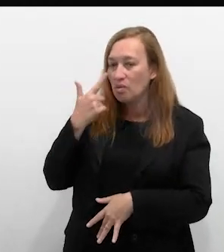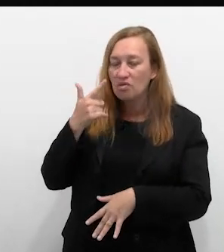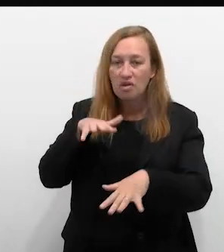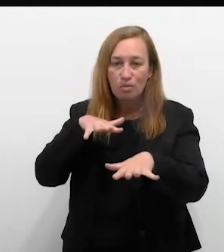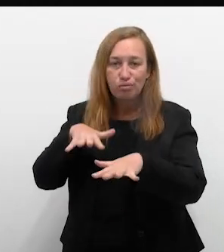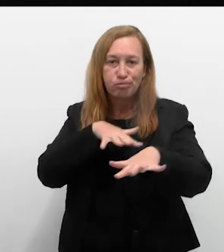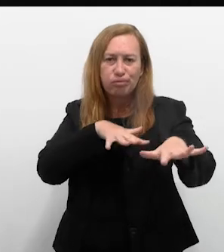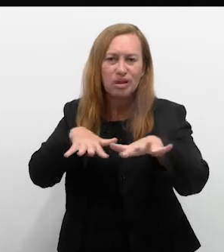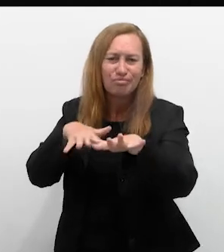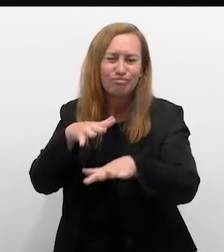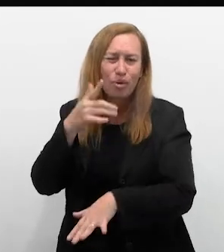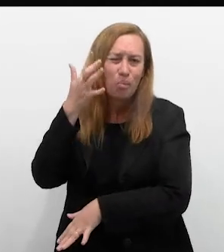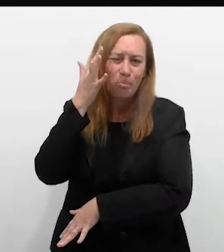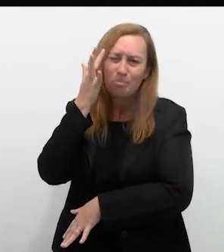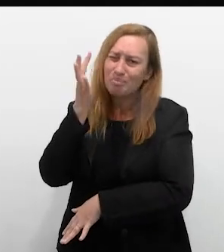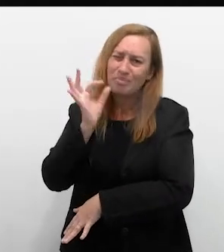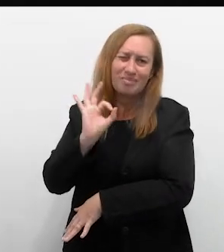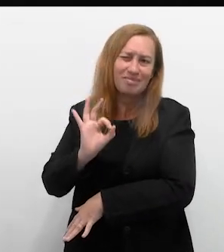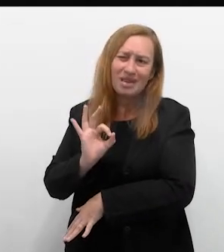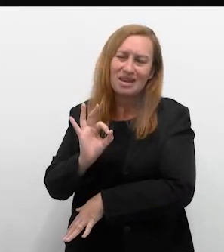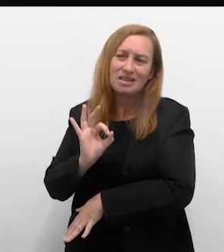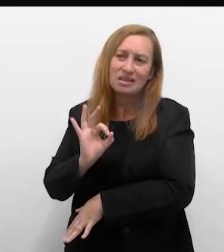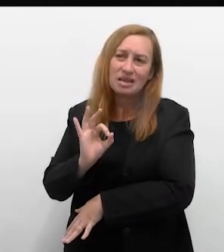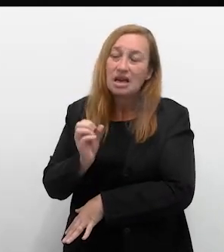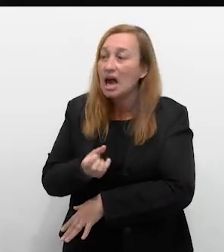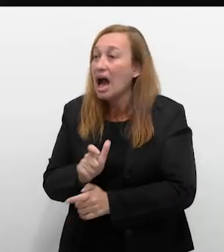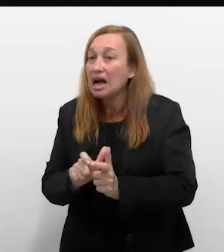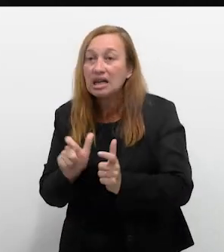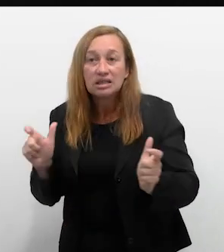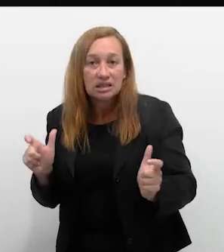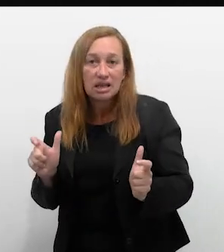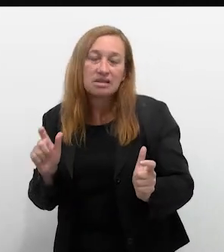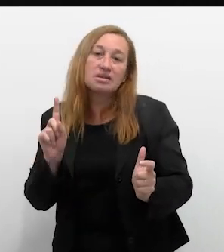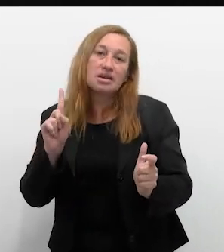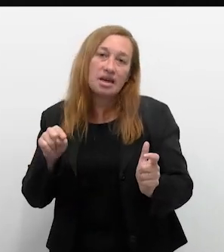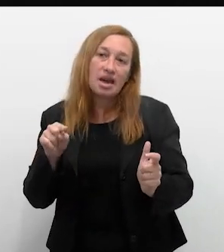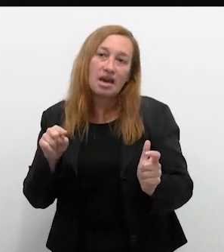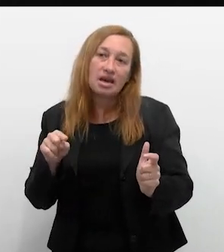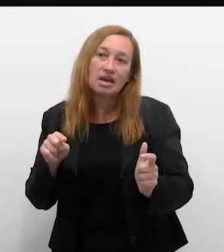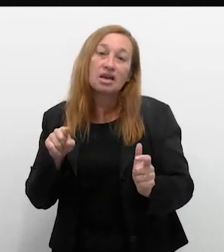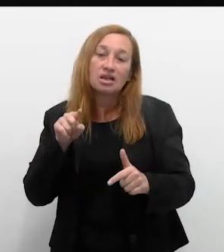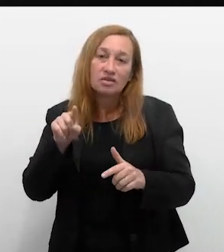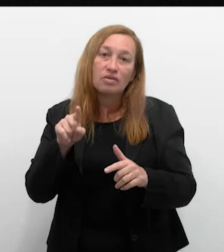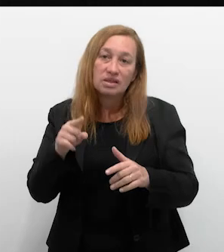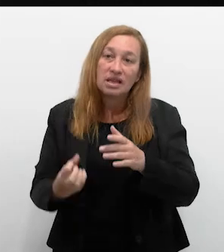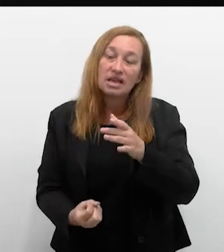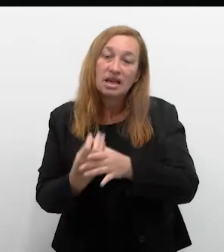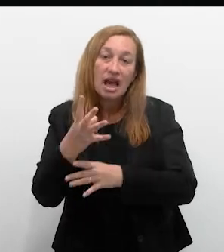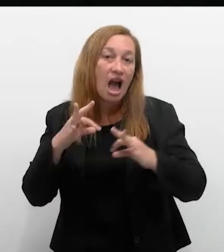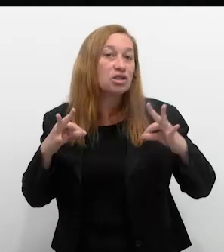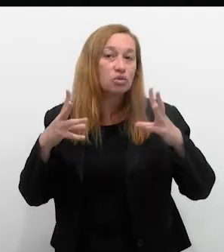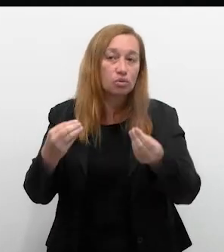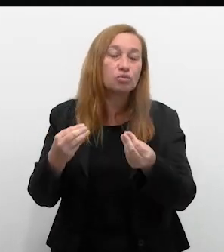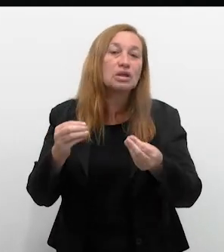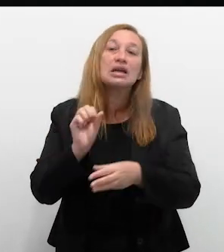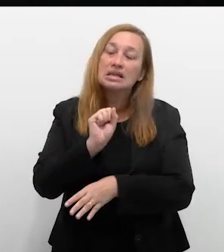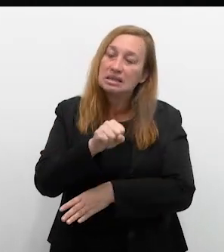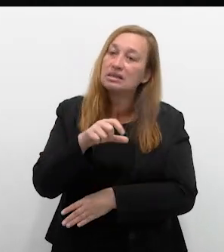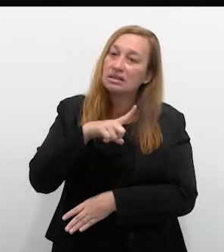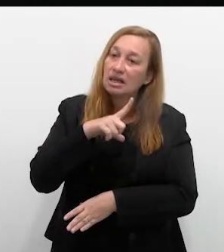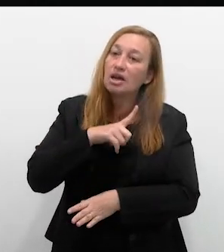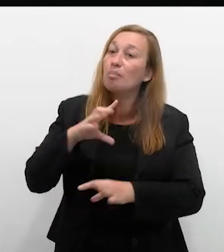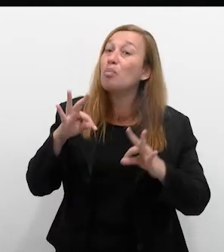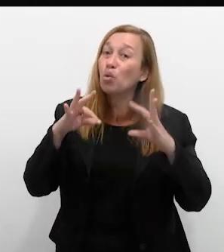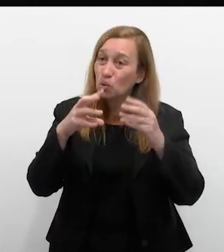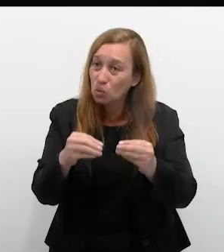apenas o resultado na avenida não têm noção Eu imagino, da né? complexidade que é dar vida àquele espetáculo, né? E